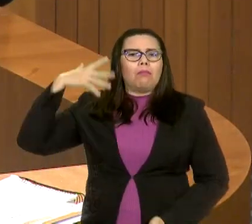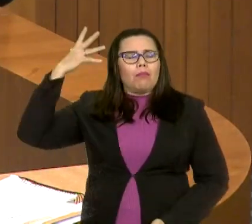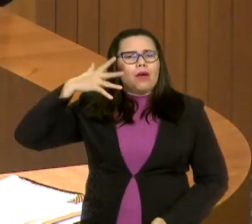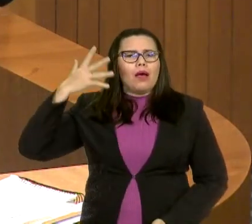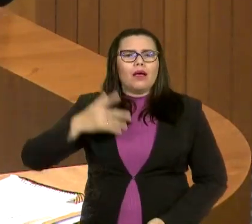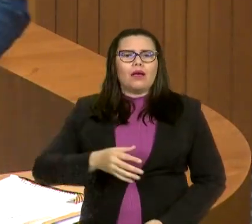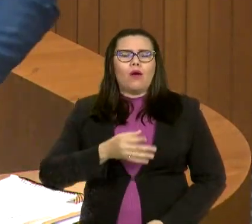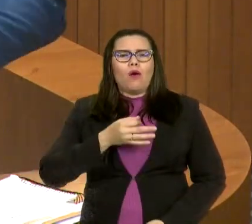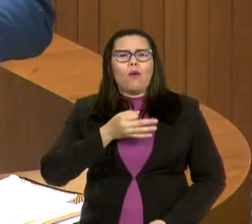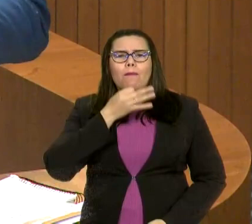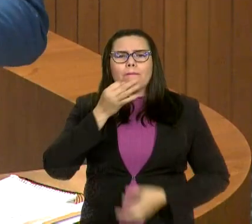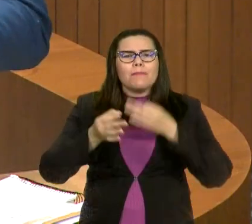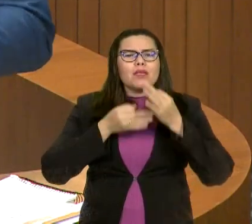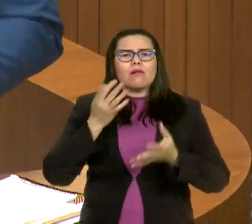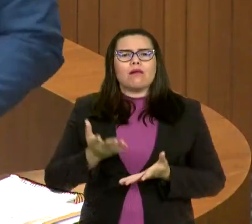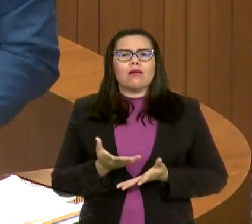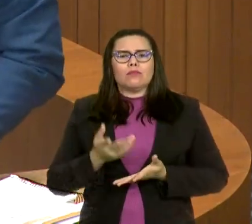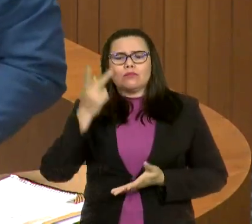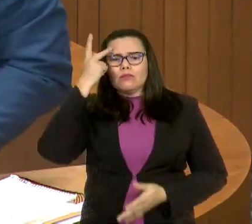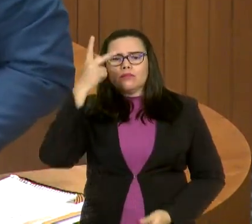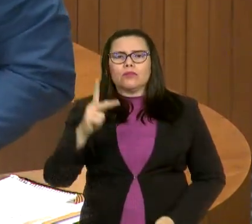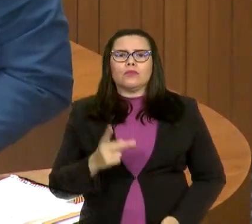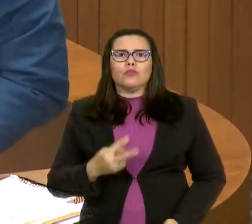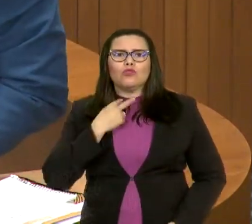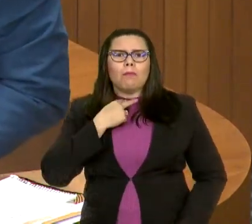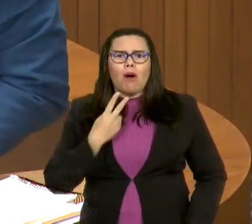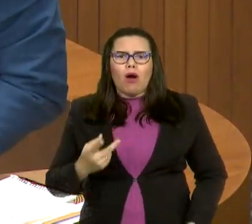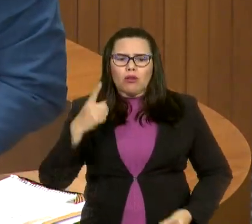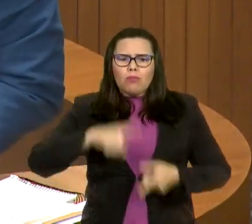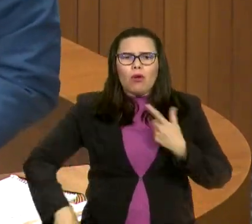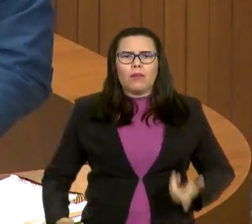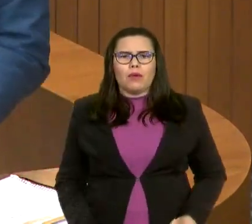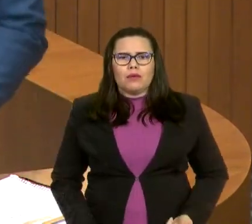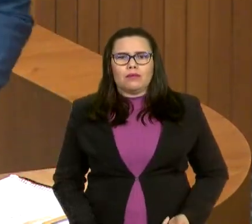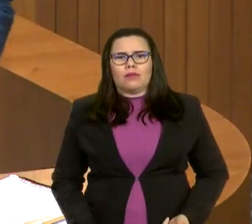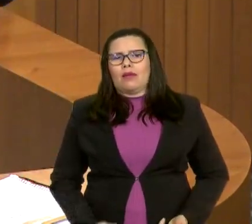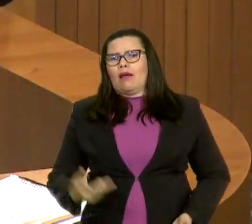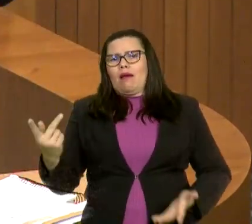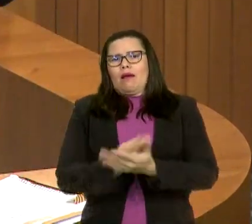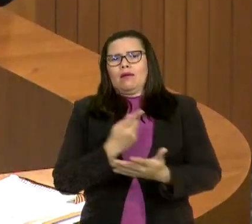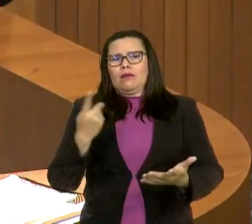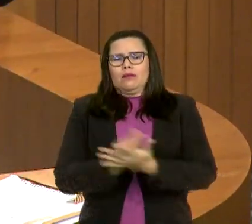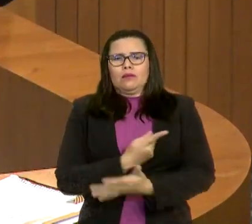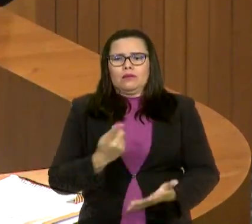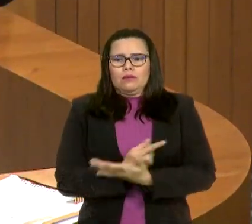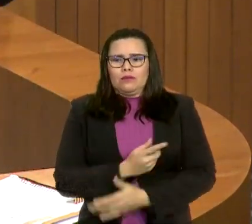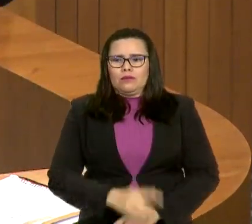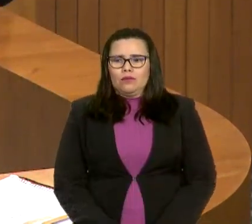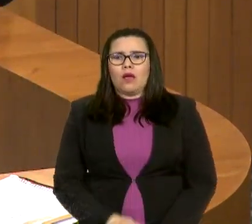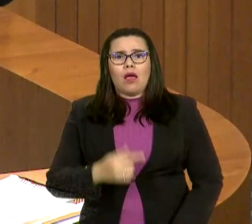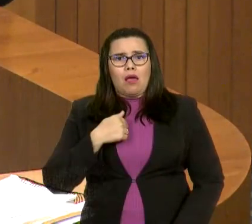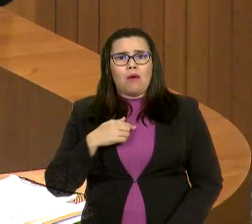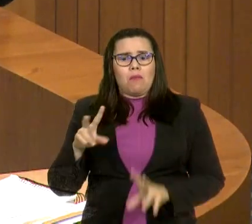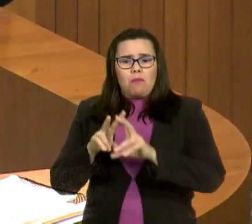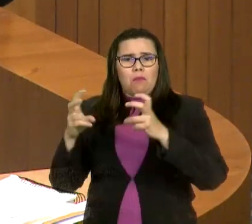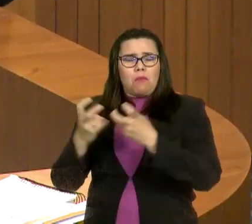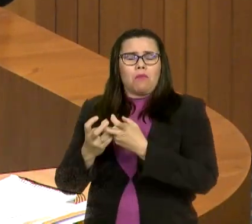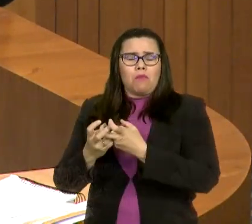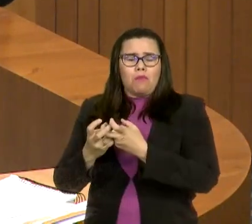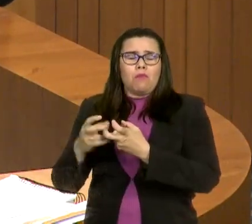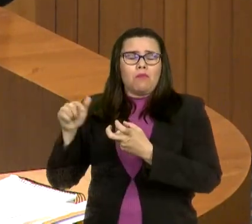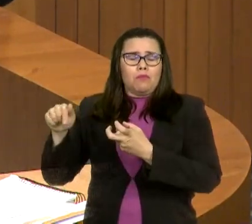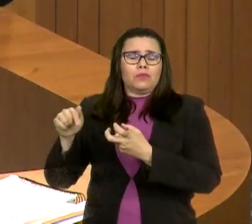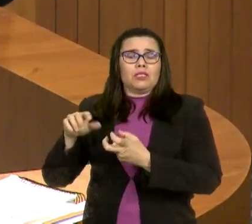está errado. Eu estou há mais de 60 dias, desde o dia 6 de fevereiro, com um projeto dentro da CCJ que ainda não foi pautado